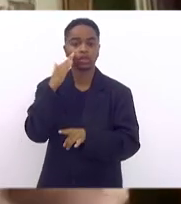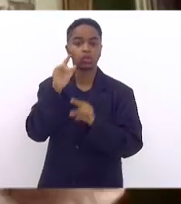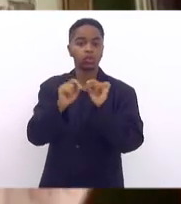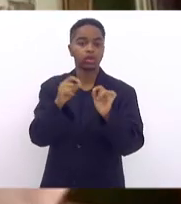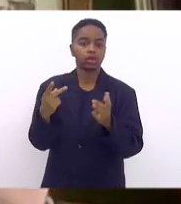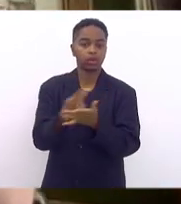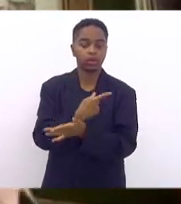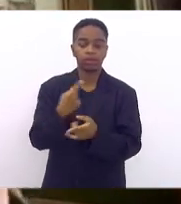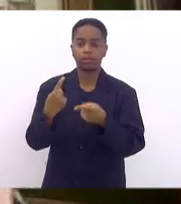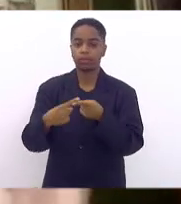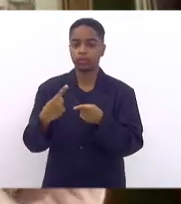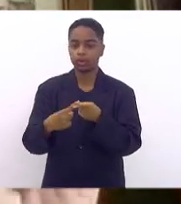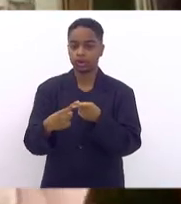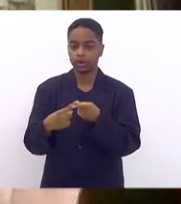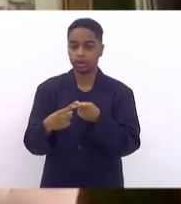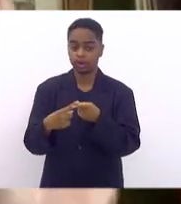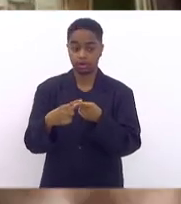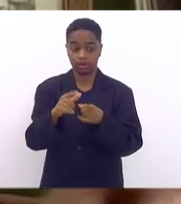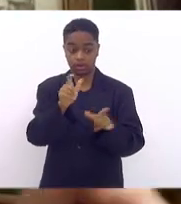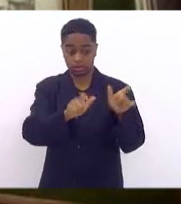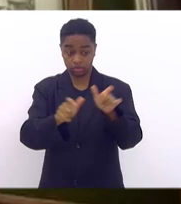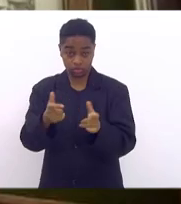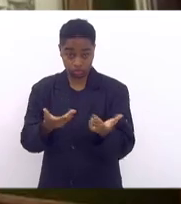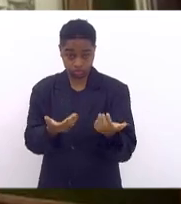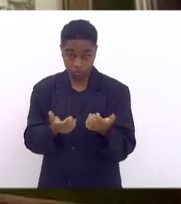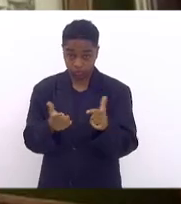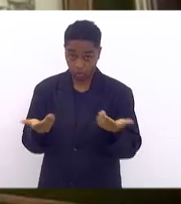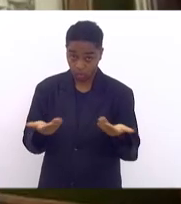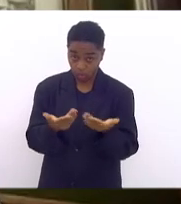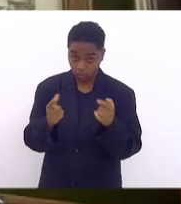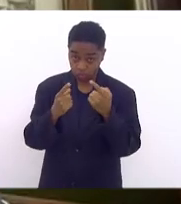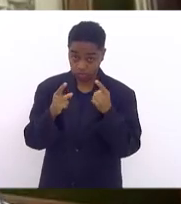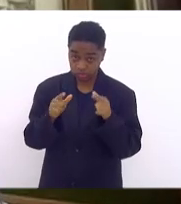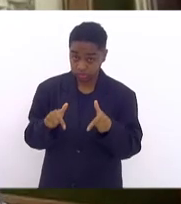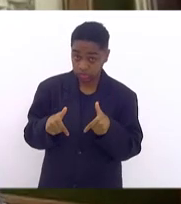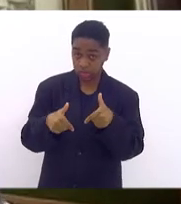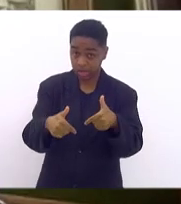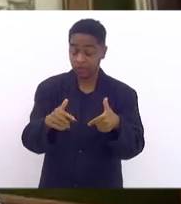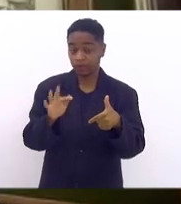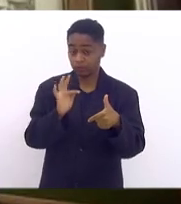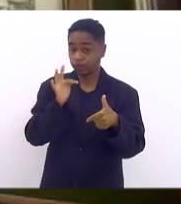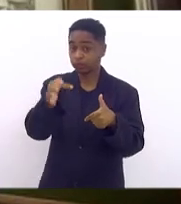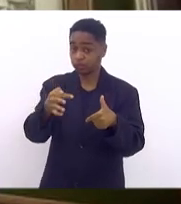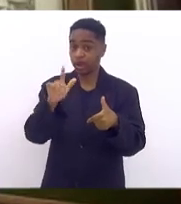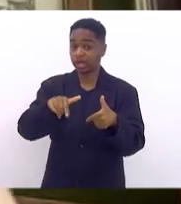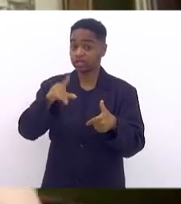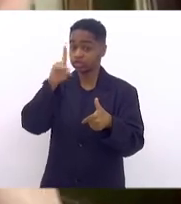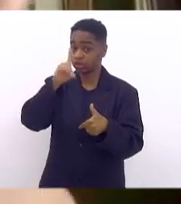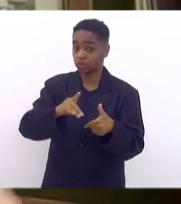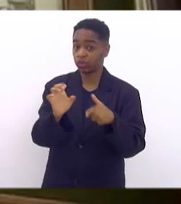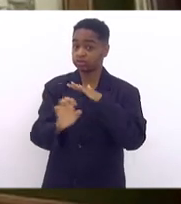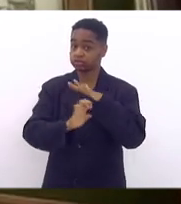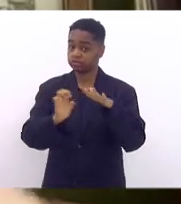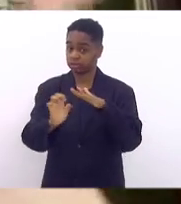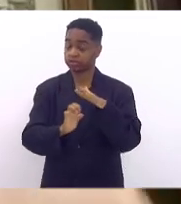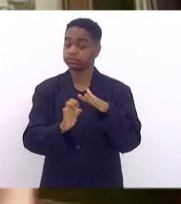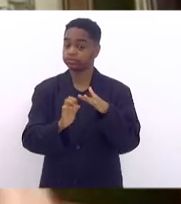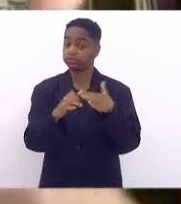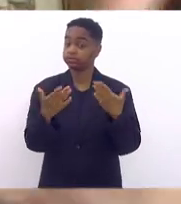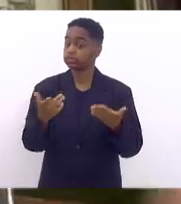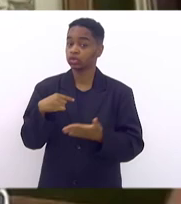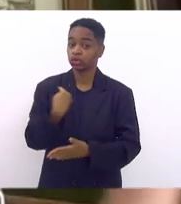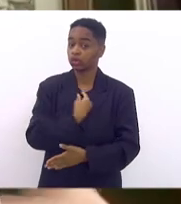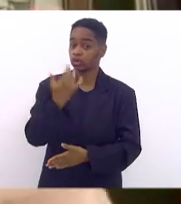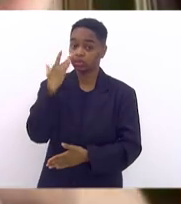porque inclusive esse jovem que é agressor hoje, ele vai se tornar presidente e diretor de empresa lá na frente. A gente não sabe o nível